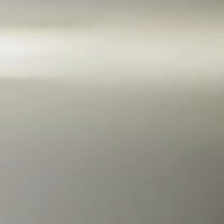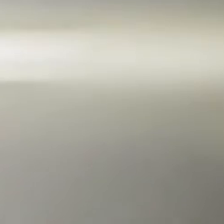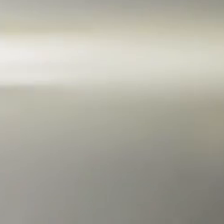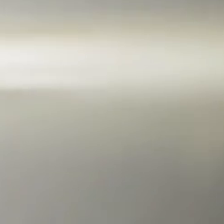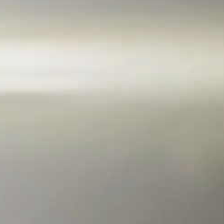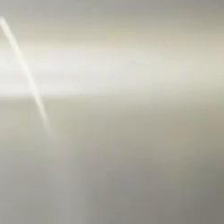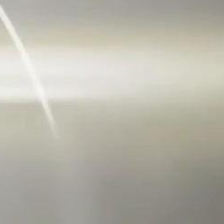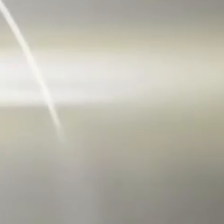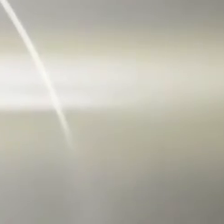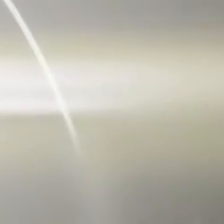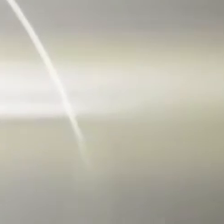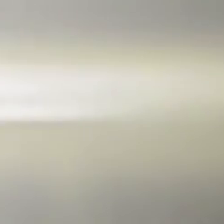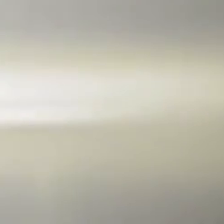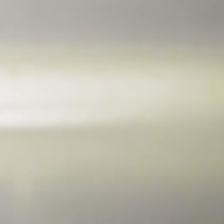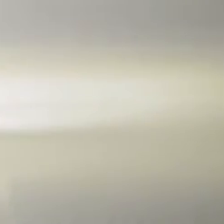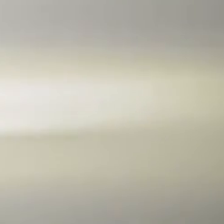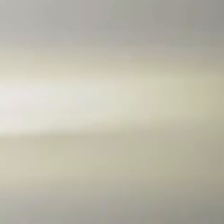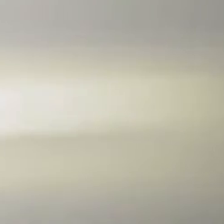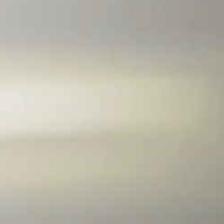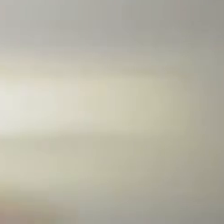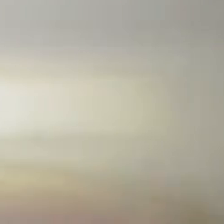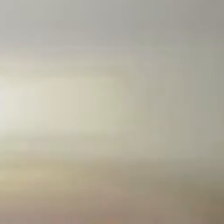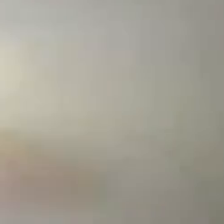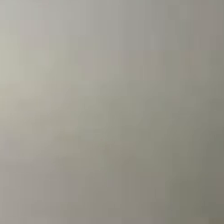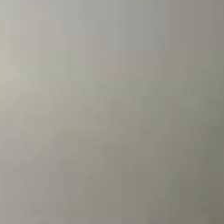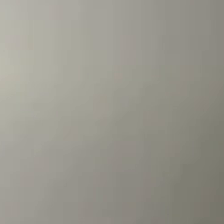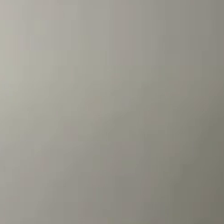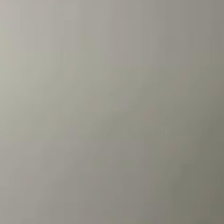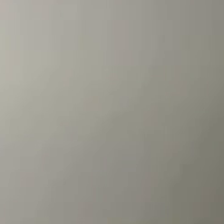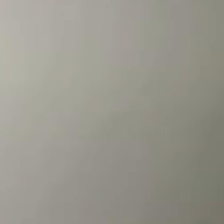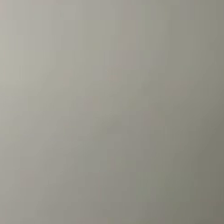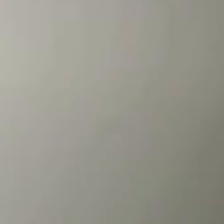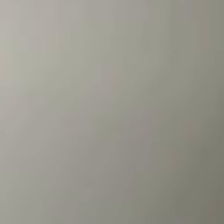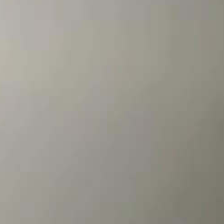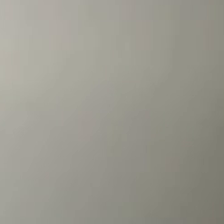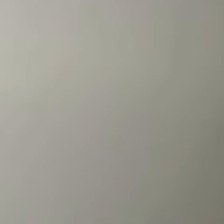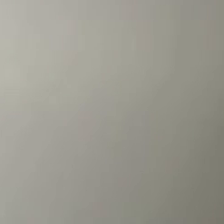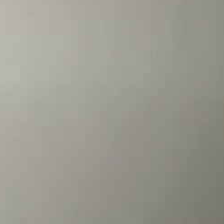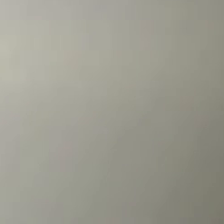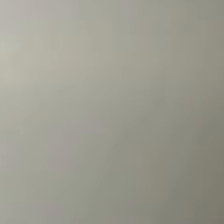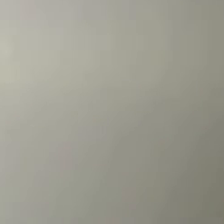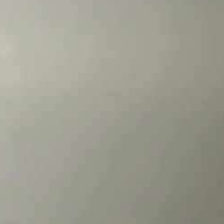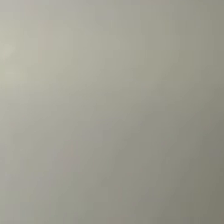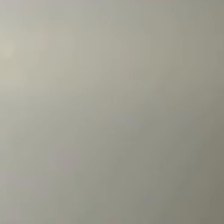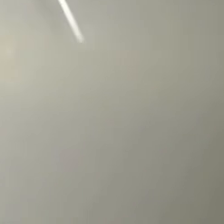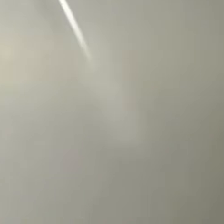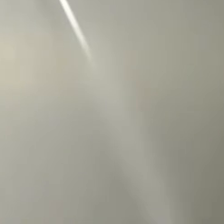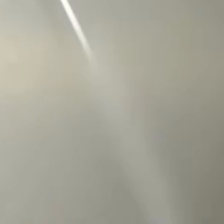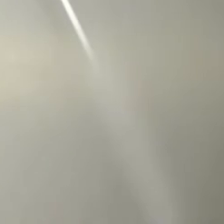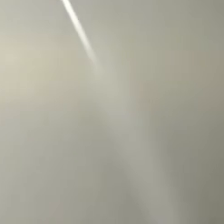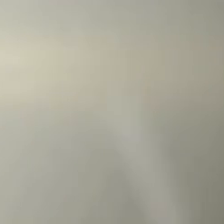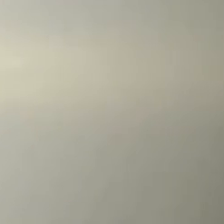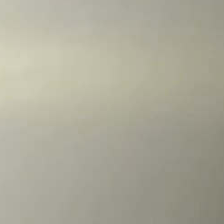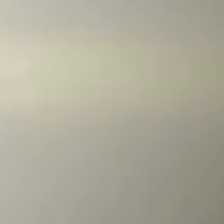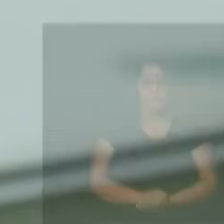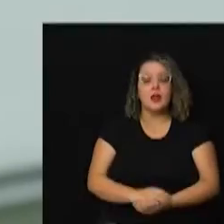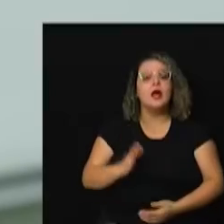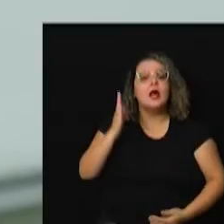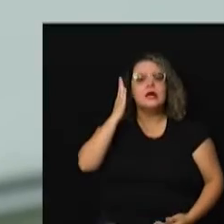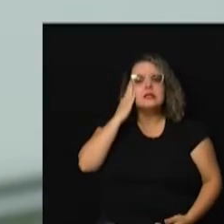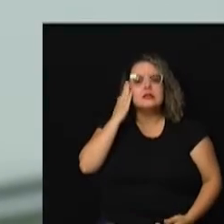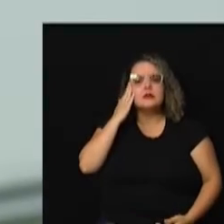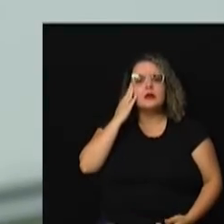durante o dia, aumento de nebulosidade e tem uma chance de chuva também neste período. Vamos às temperaturas? Olha só, elas já